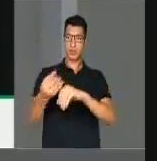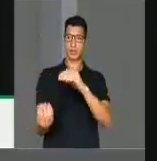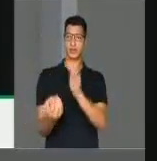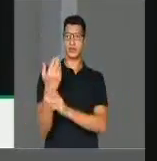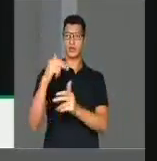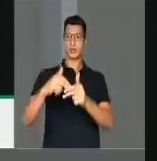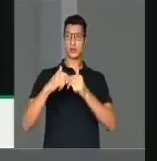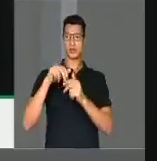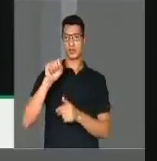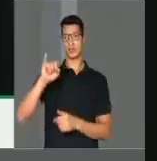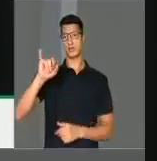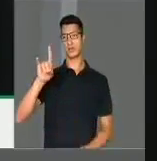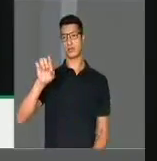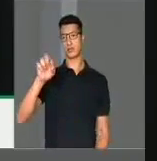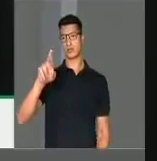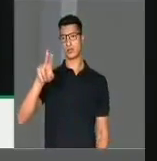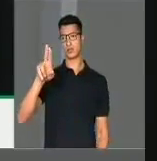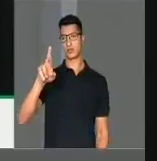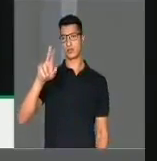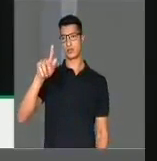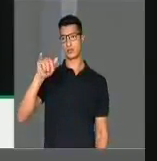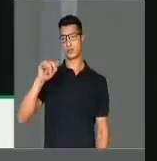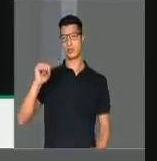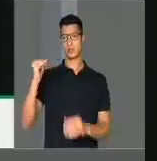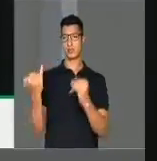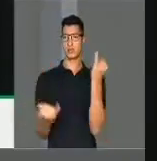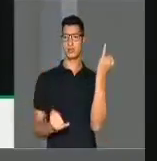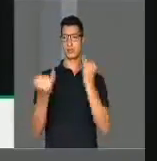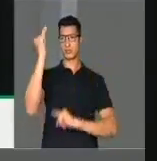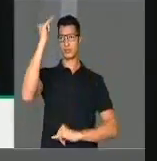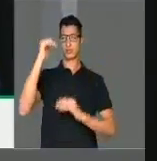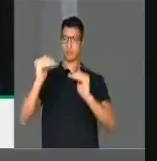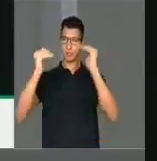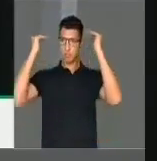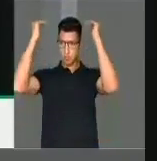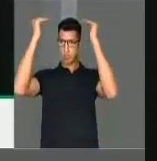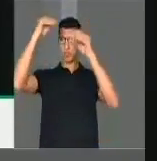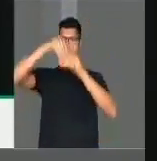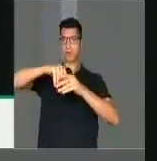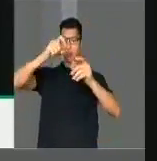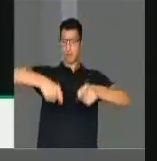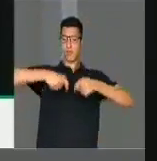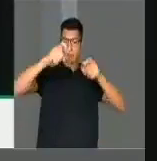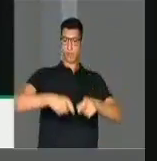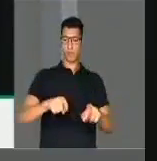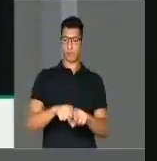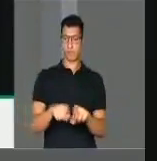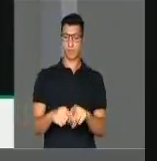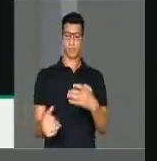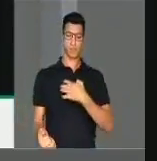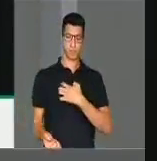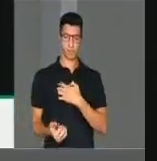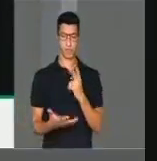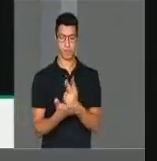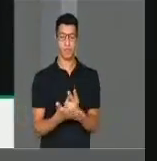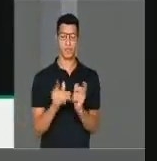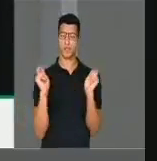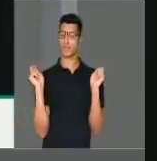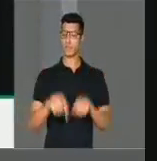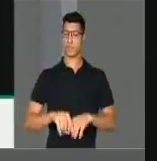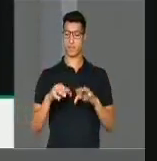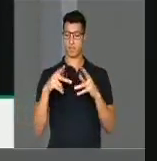aço produzidas pela siderúrgica, os avanços da indústria, mas os avanços, né, na área agrícola também, nesse sentido.